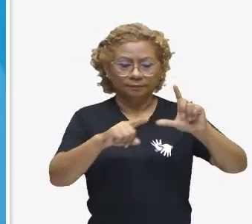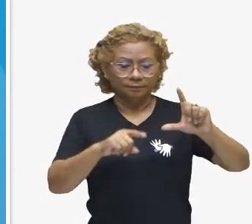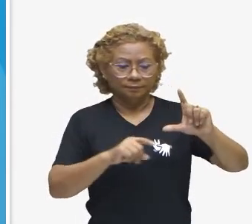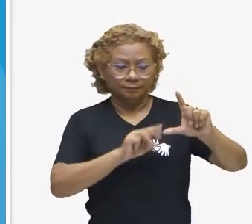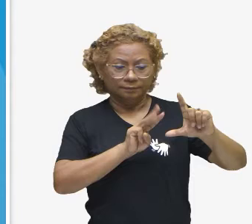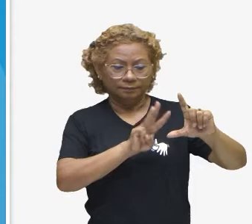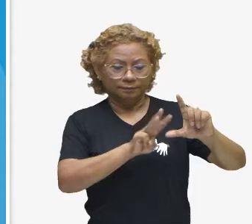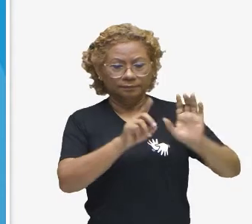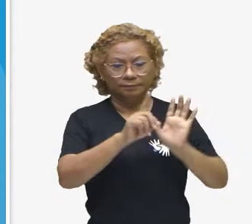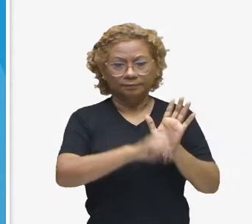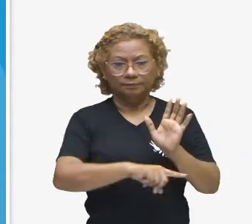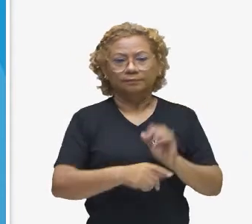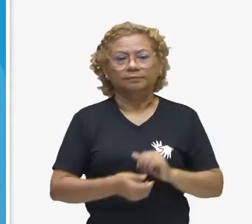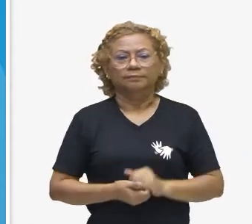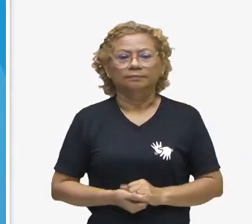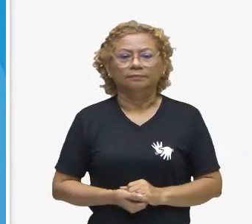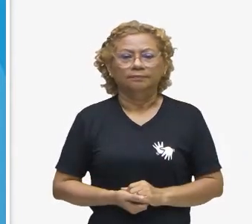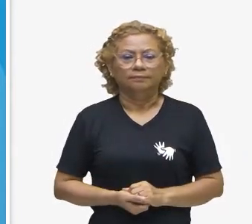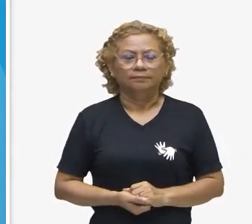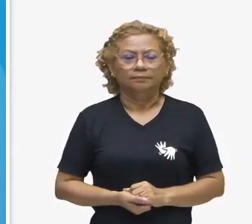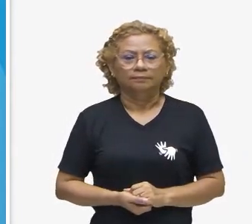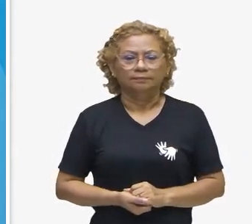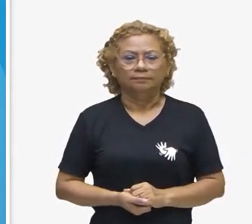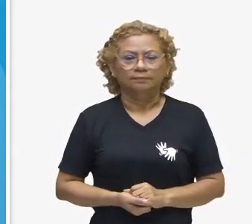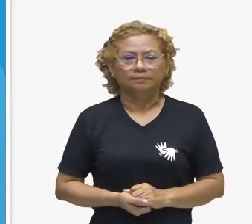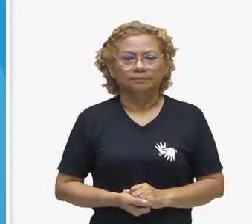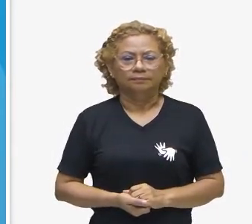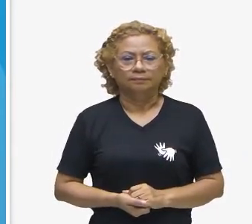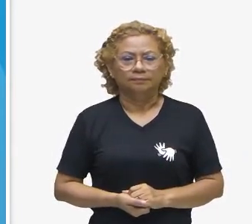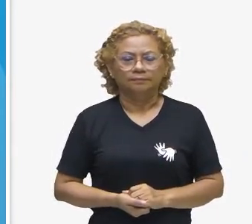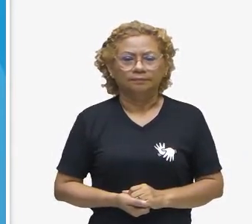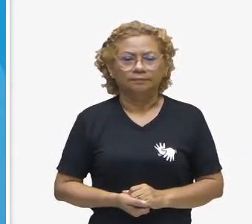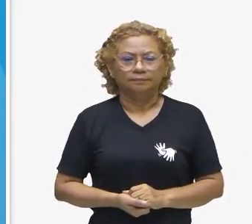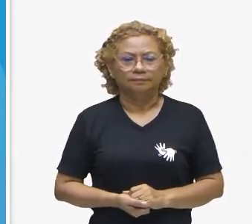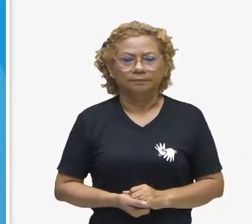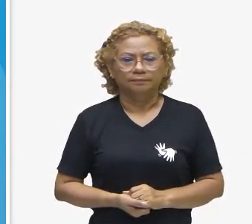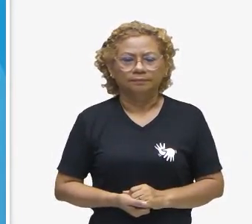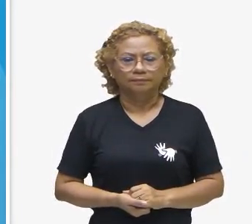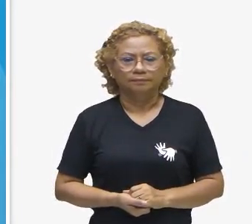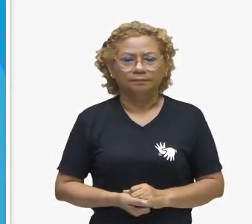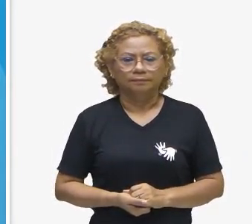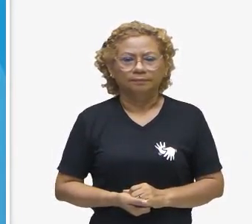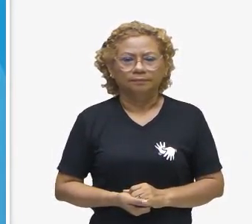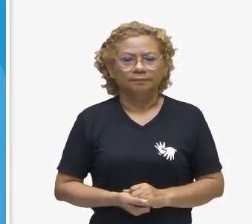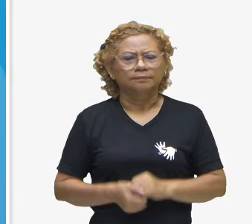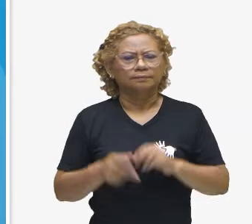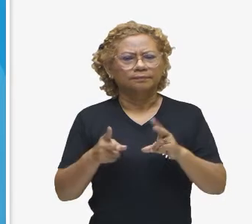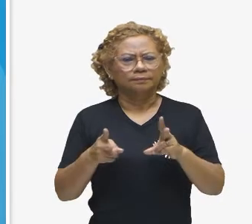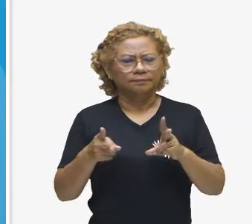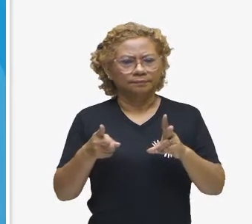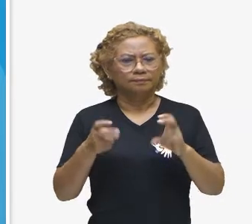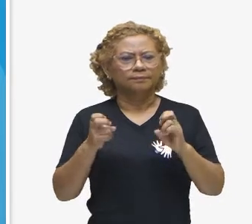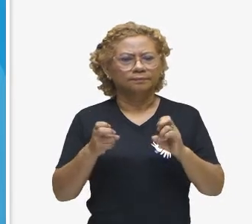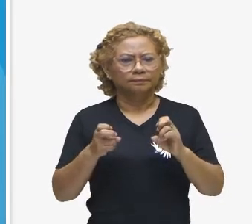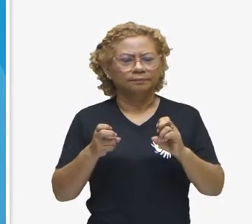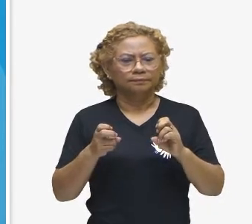vejam que já muda um pouco do seno. Nós vimos que o seno é o